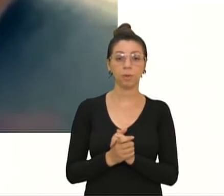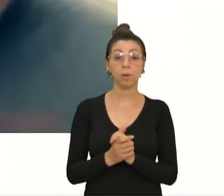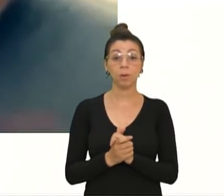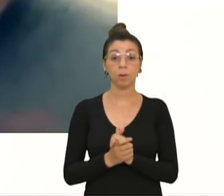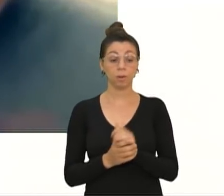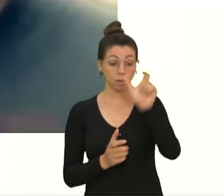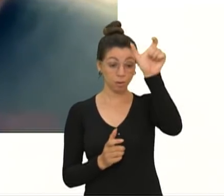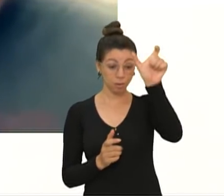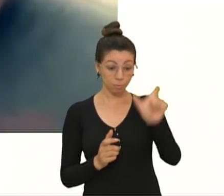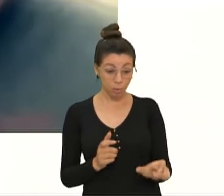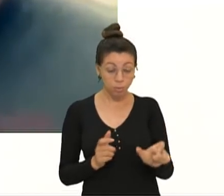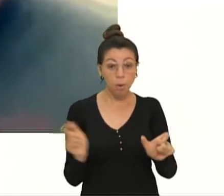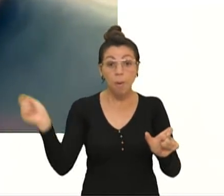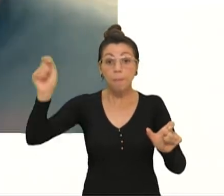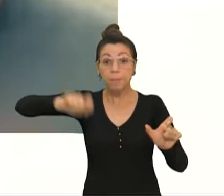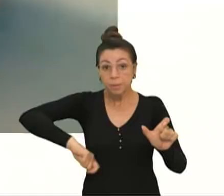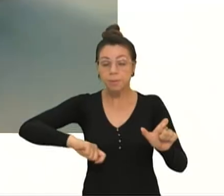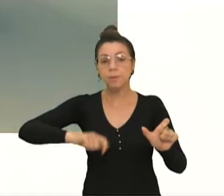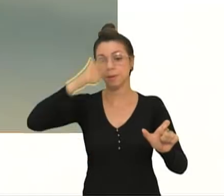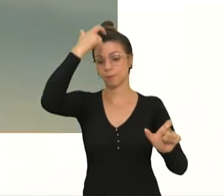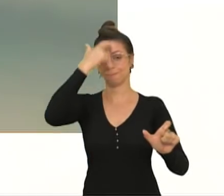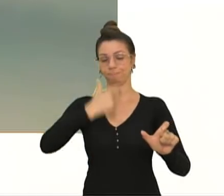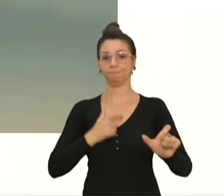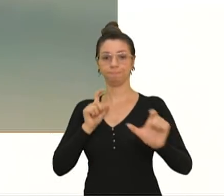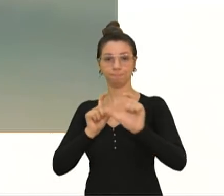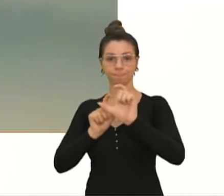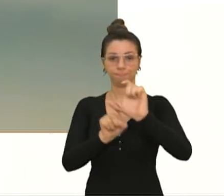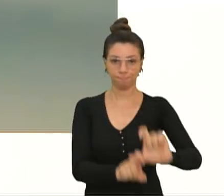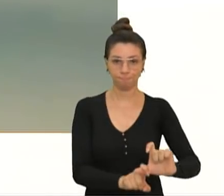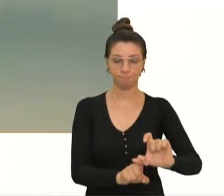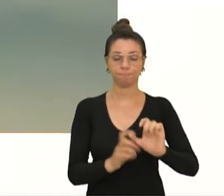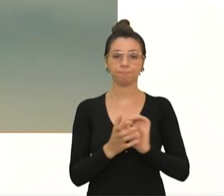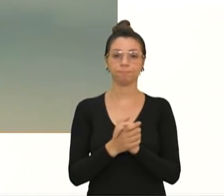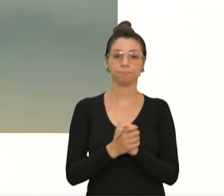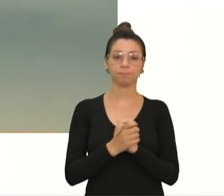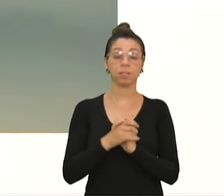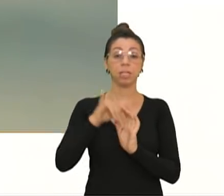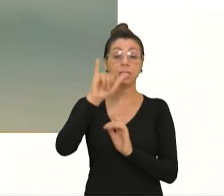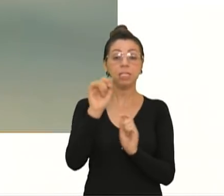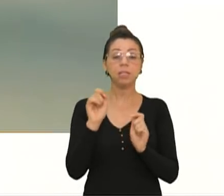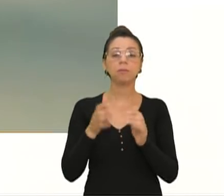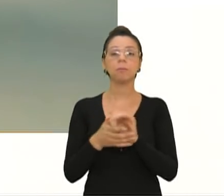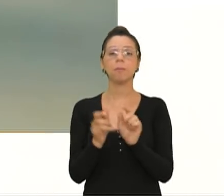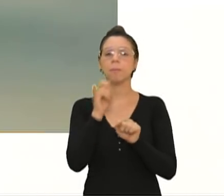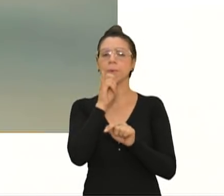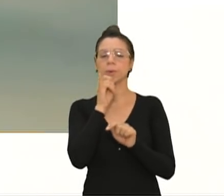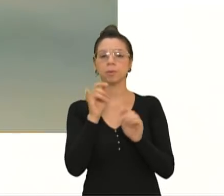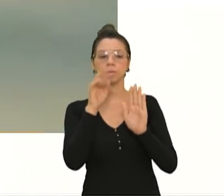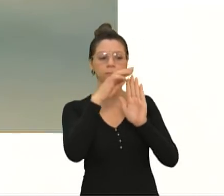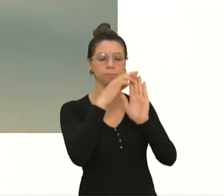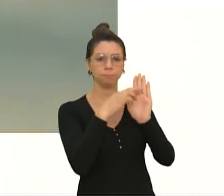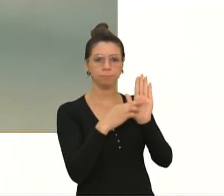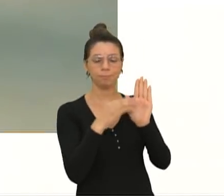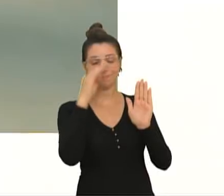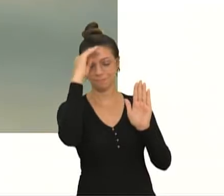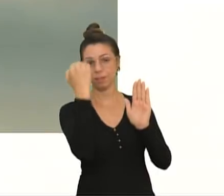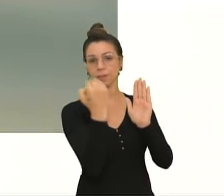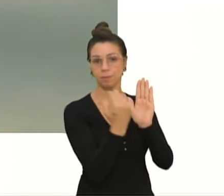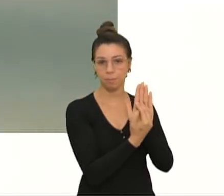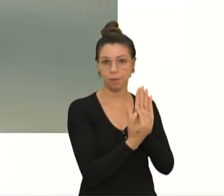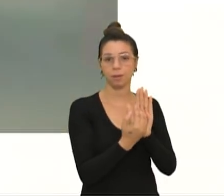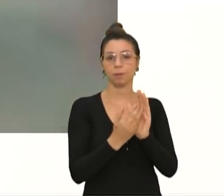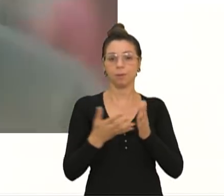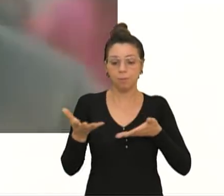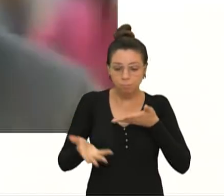de gente para ser gente. Na verdade, quanto mais dedicado a outras gentes, mais gente você